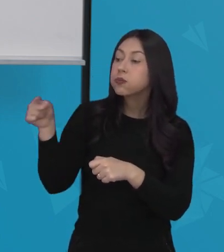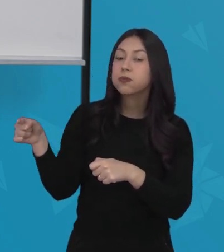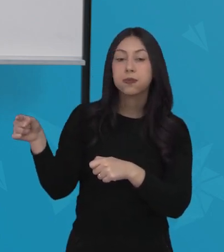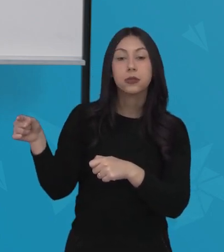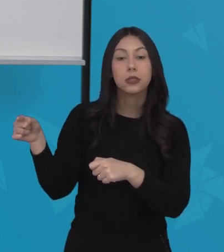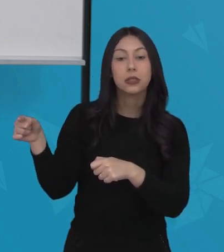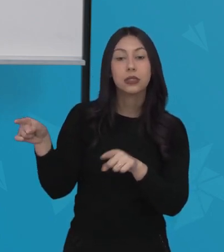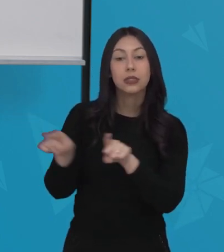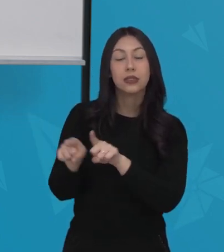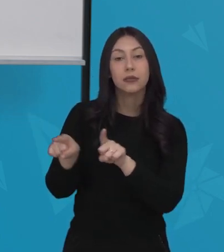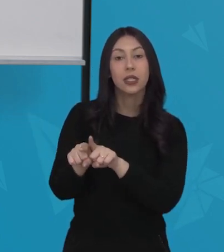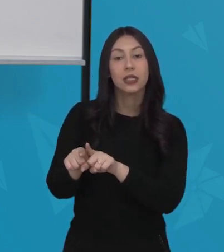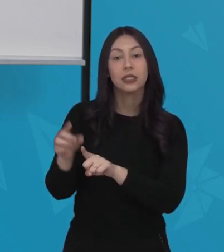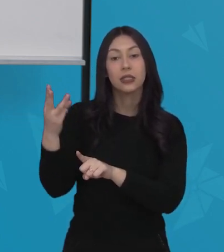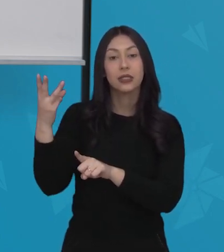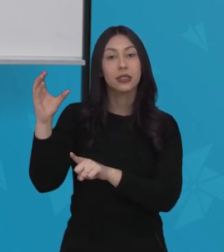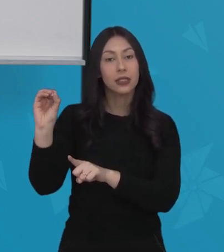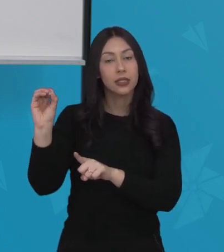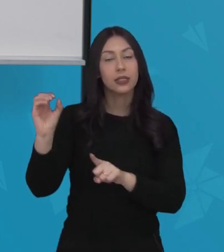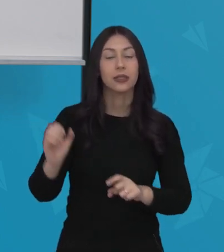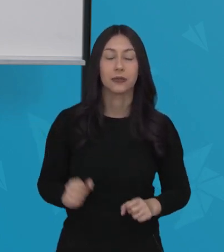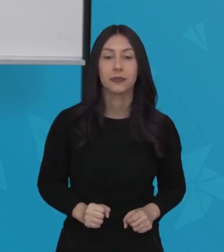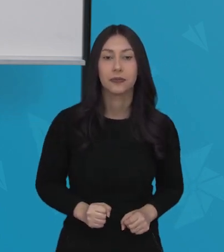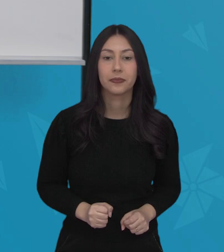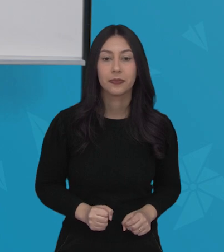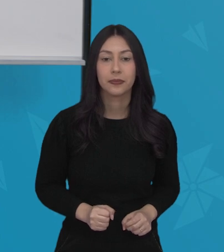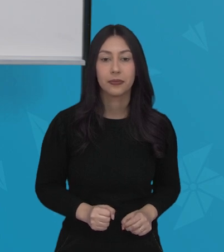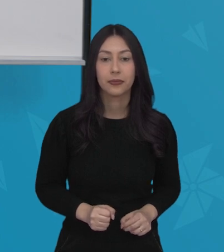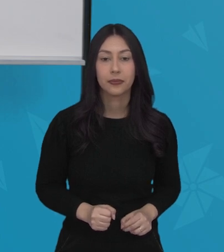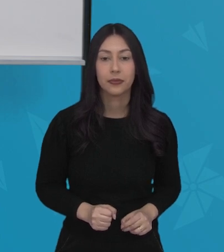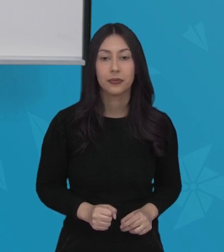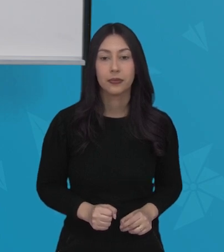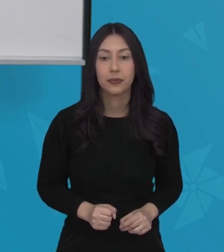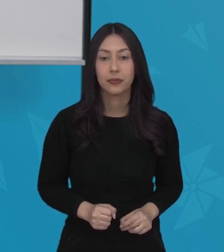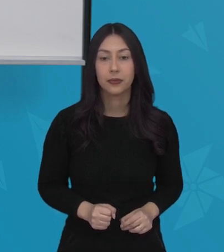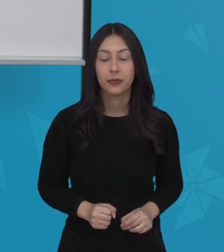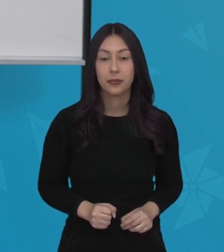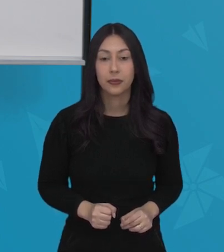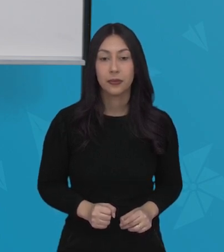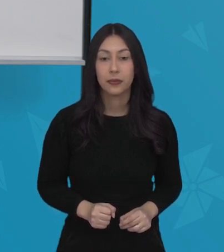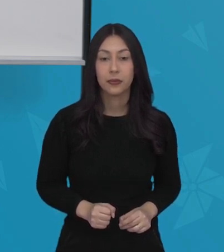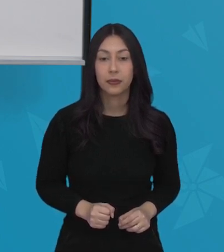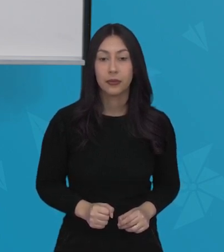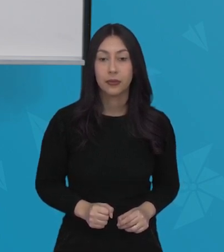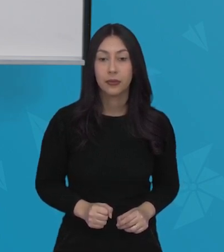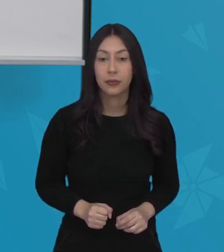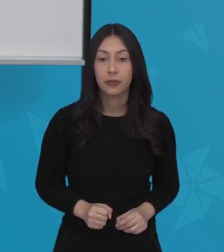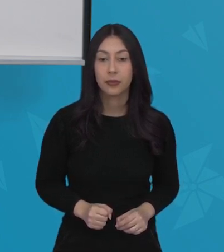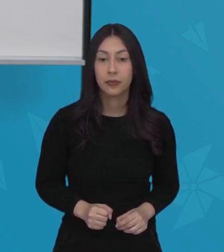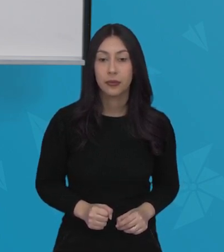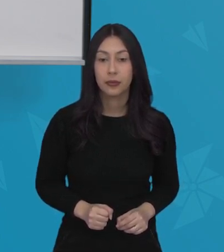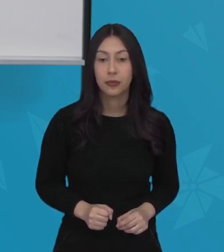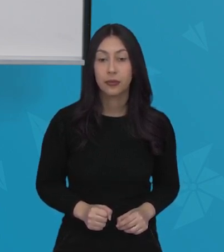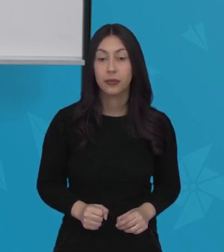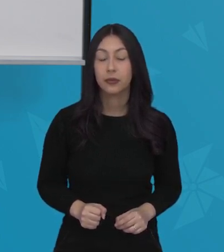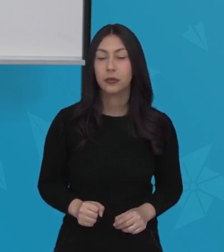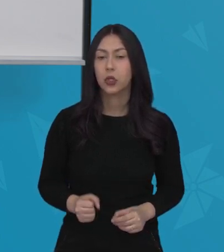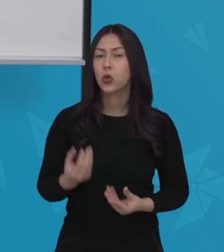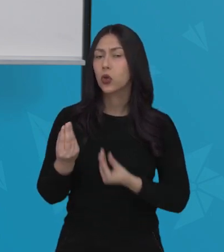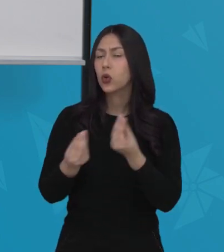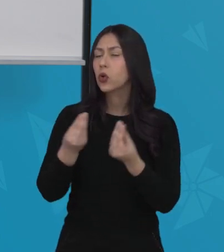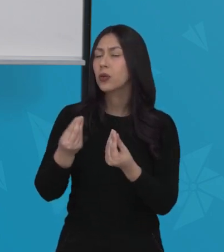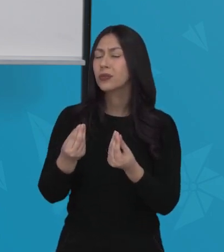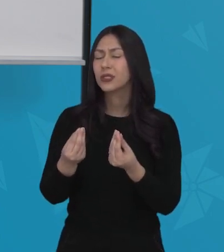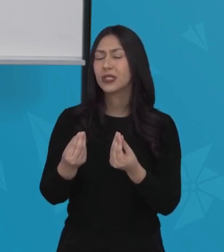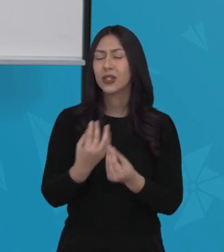aqui, representa como sendo um 30 aqui, tranquilo? Algoritmo de divisão básico. 30 para